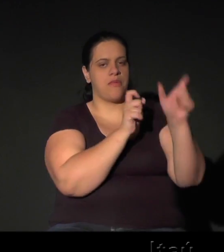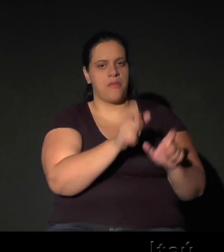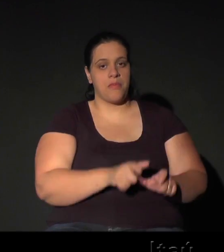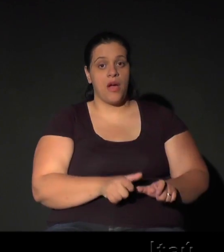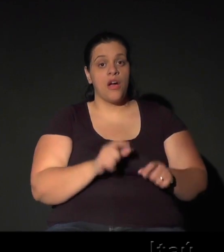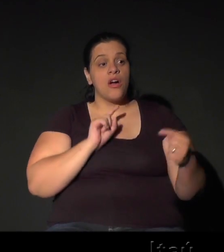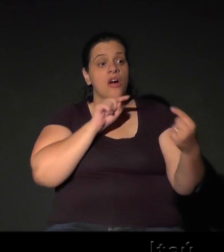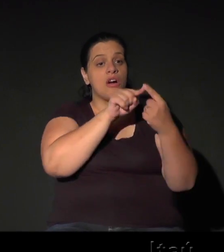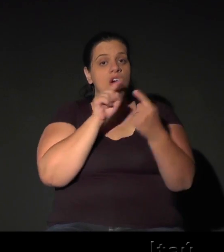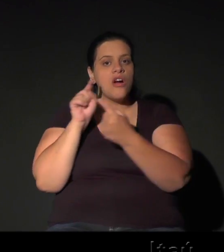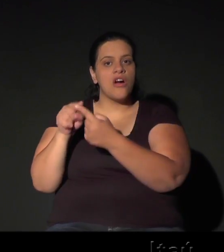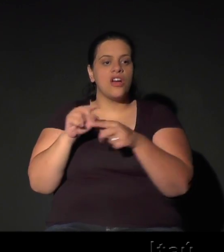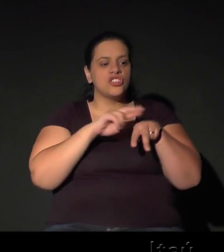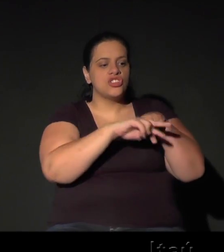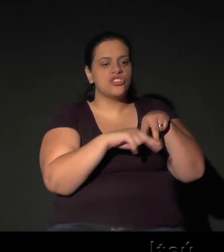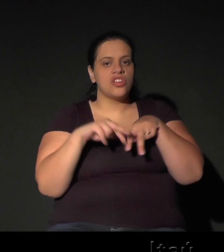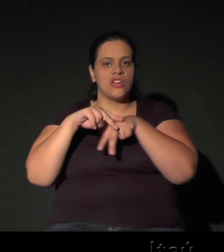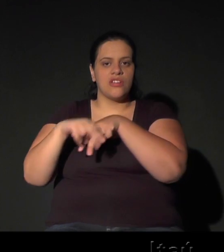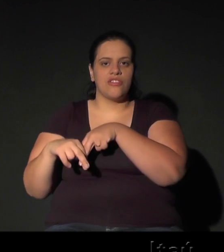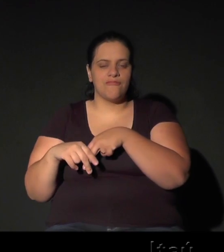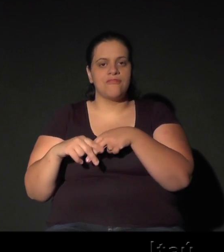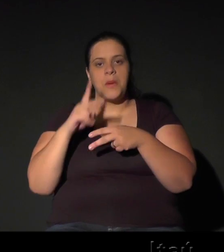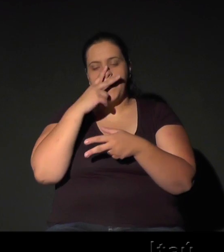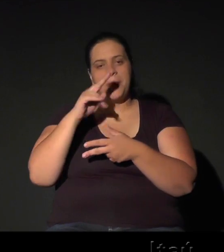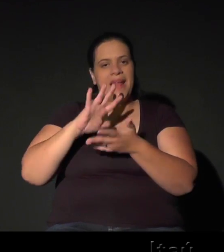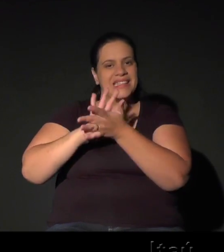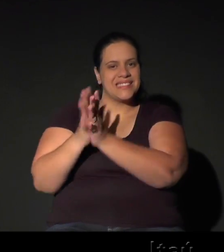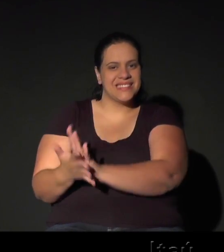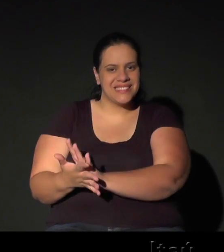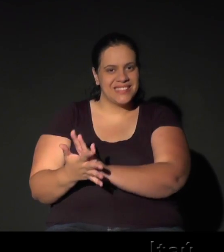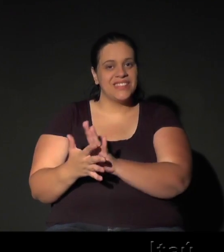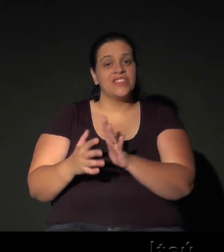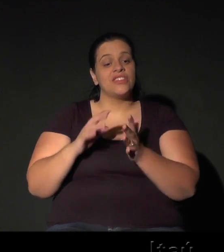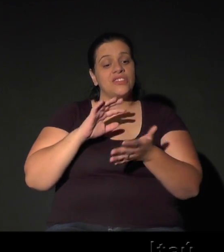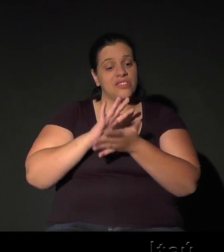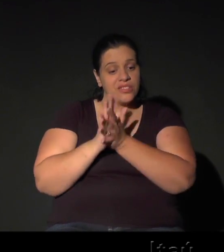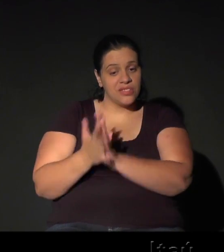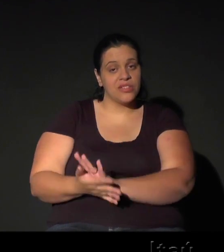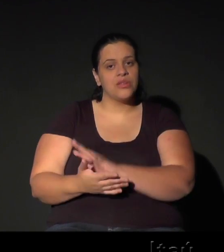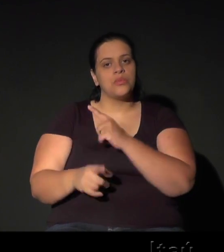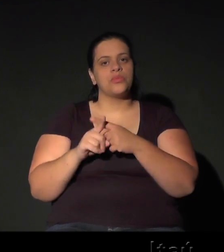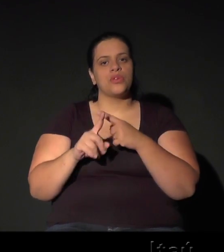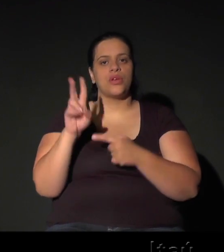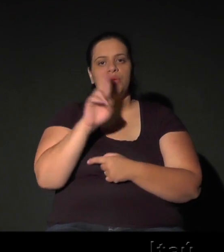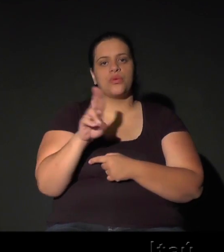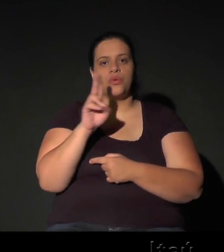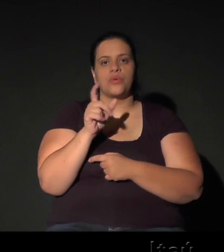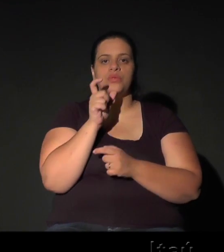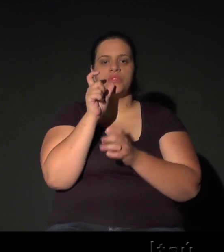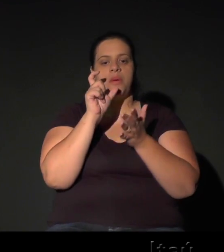gênero até para desqualificar né você desqualifica a partir de um campo semântico